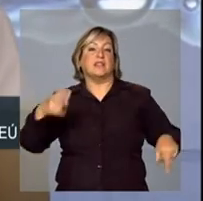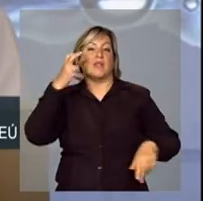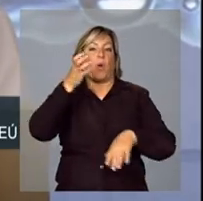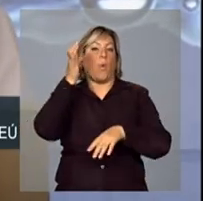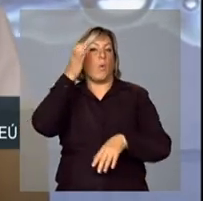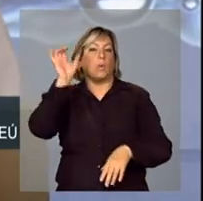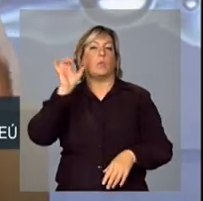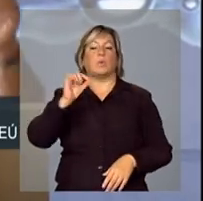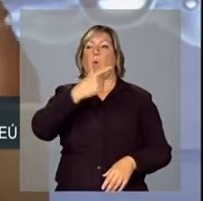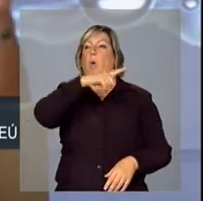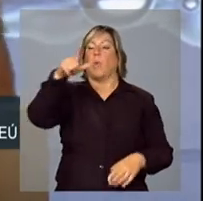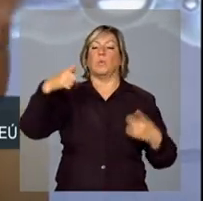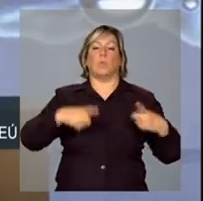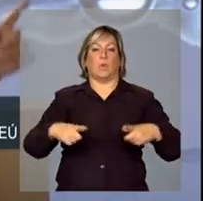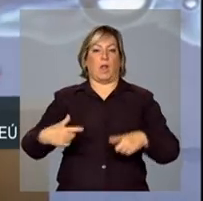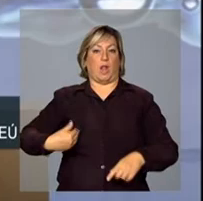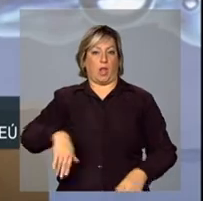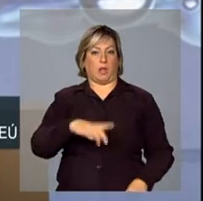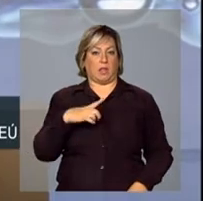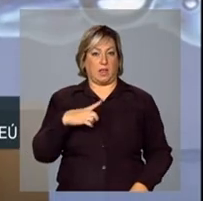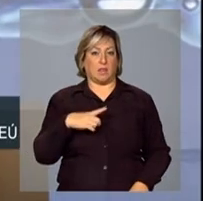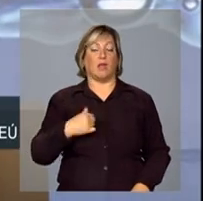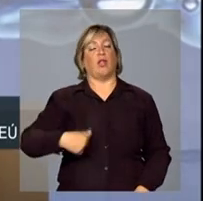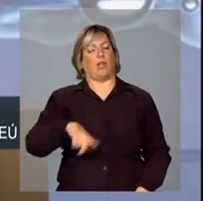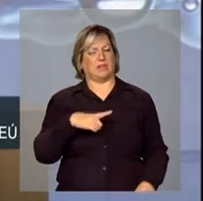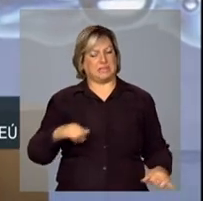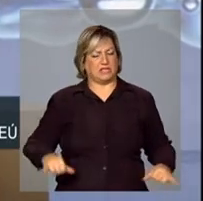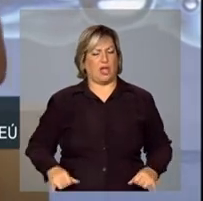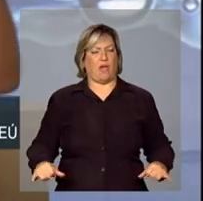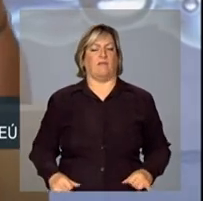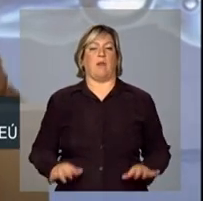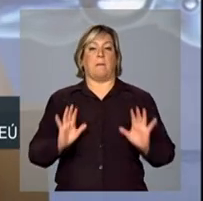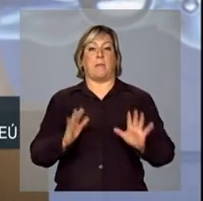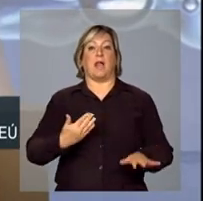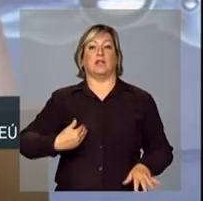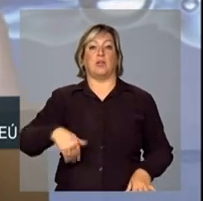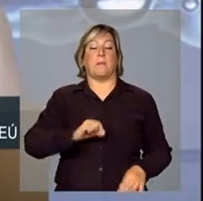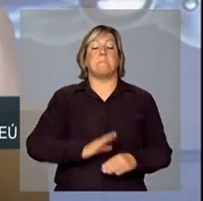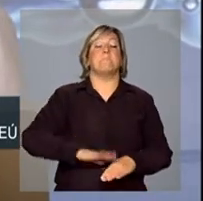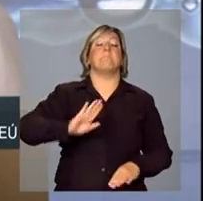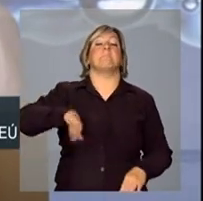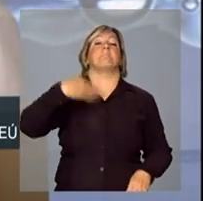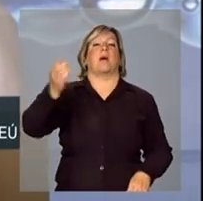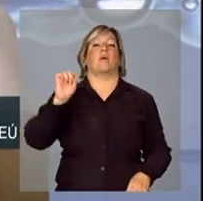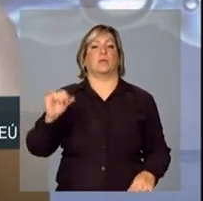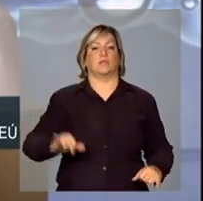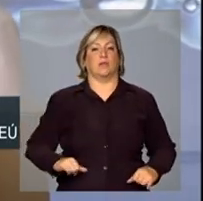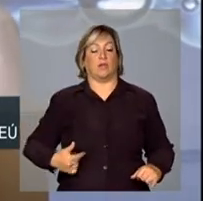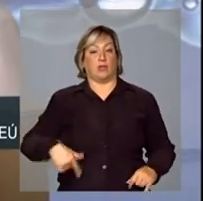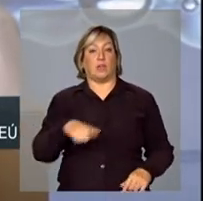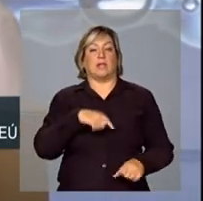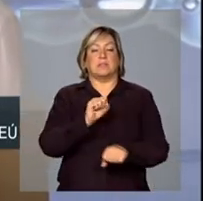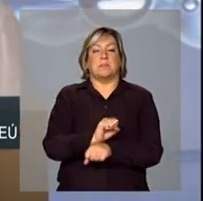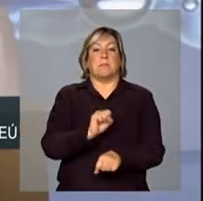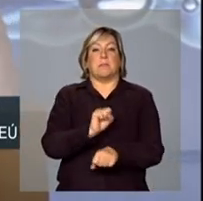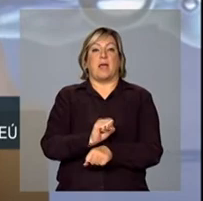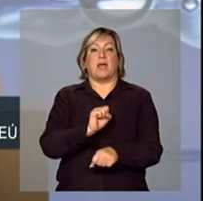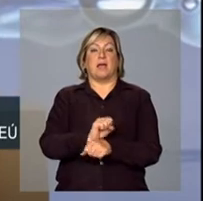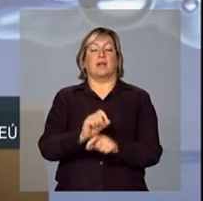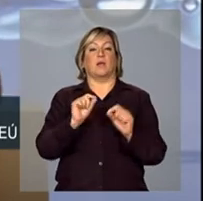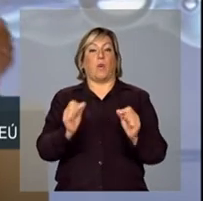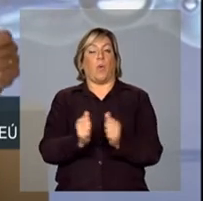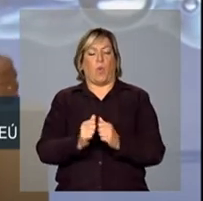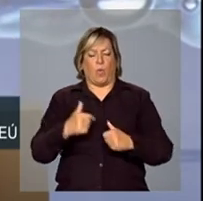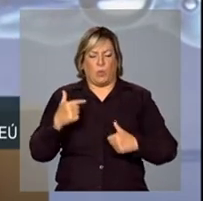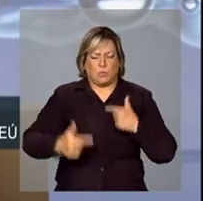temos. Somos sofridos, sim, mas somos mais do que sofridos. Nós somos esperançosos que, com